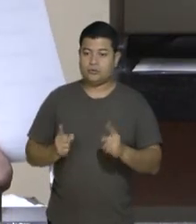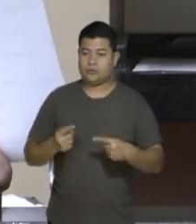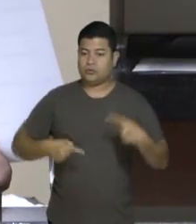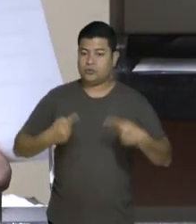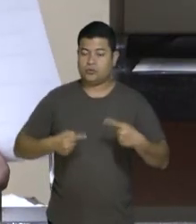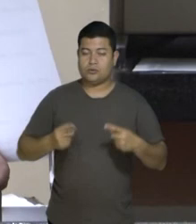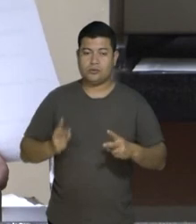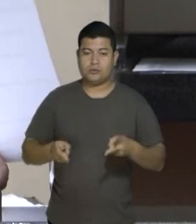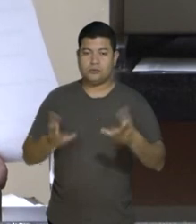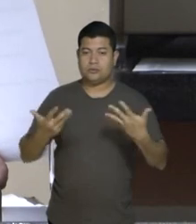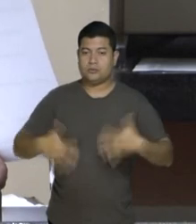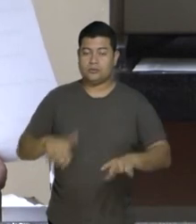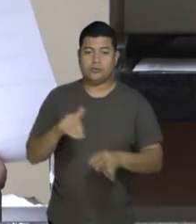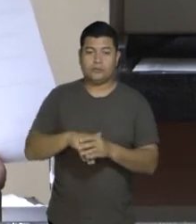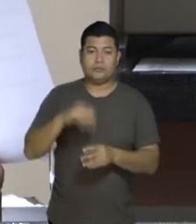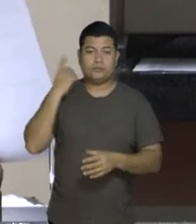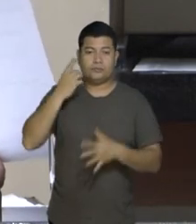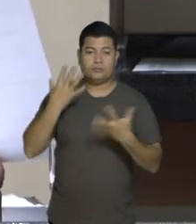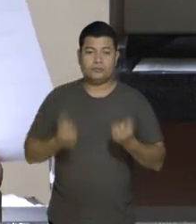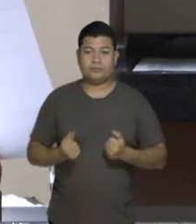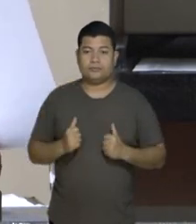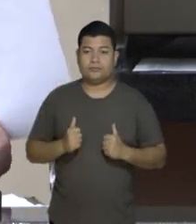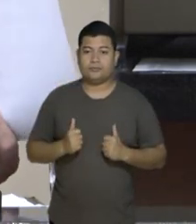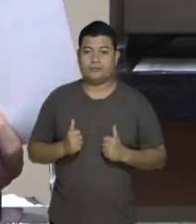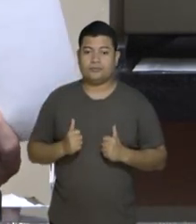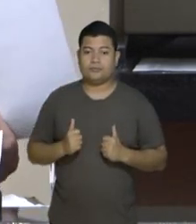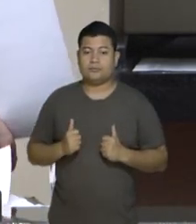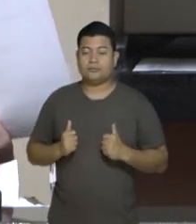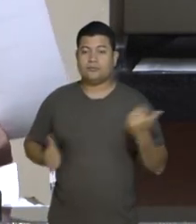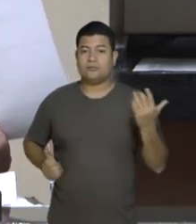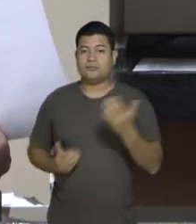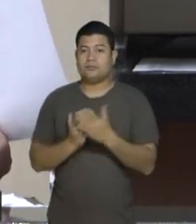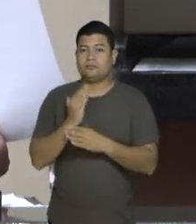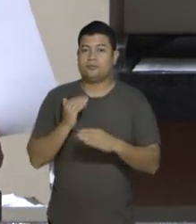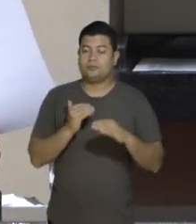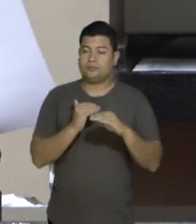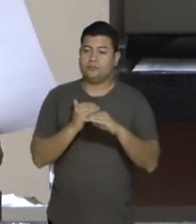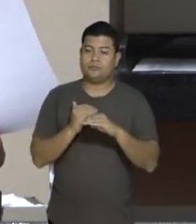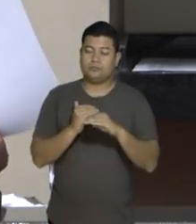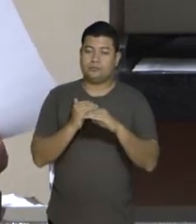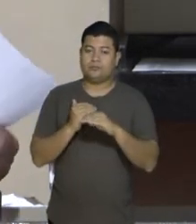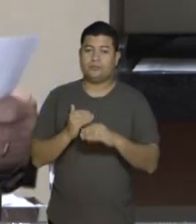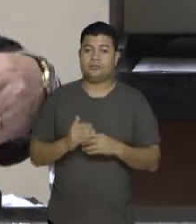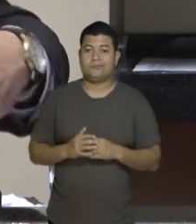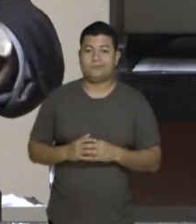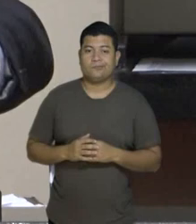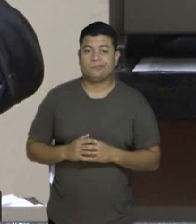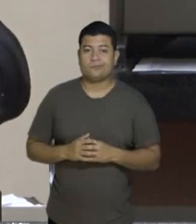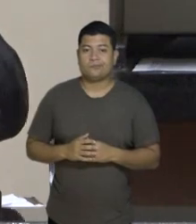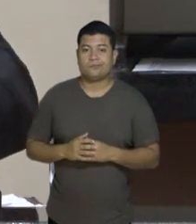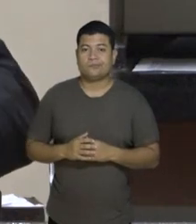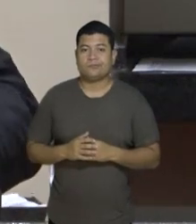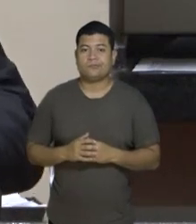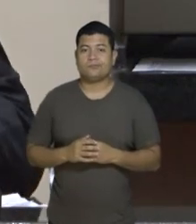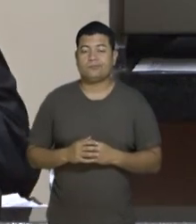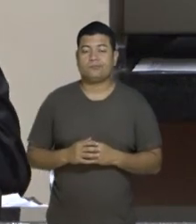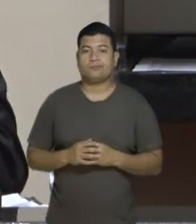votação, deputados que aprovam, permaneçam como se encontram. Aprovado por unanimidade.